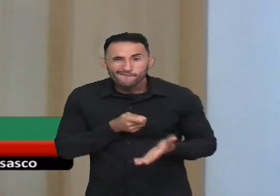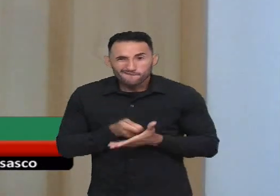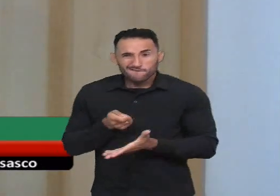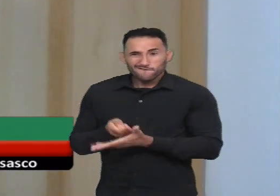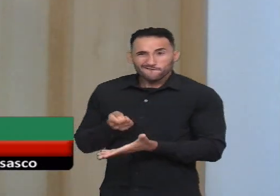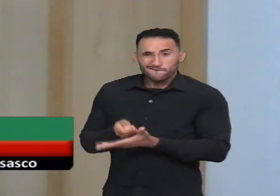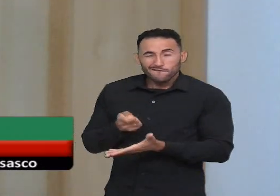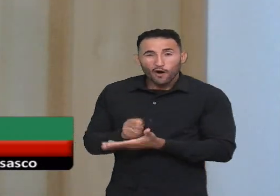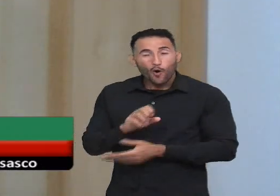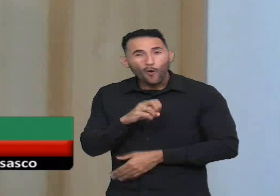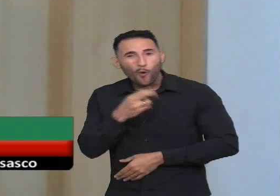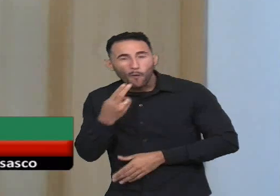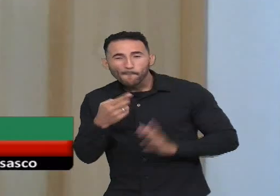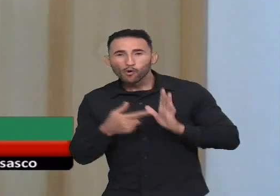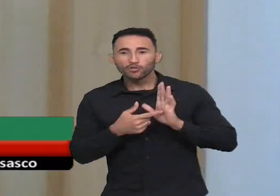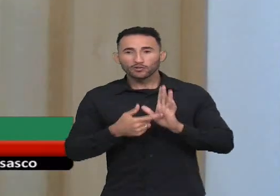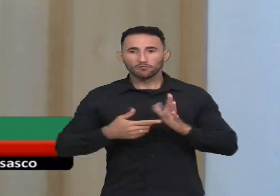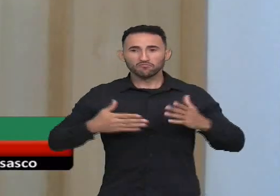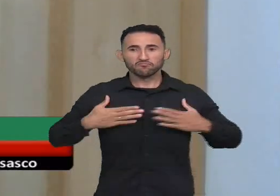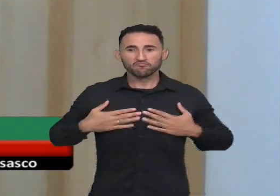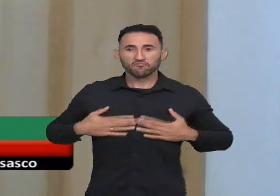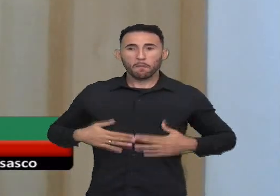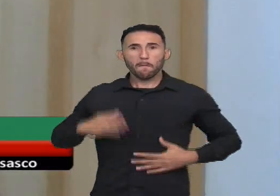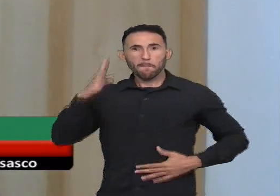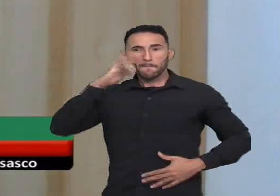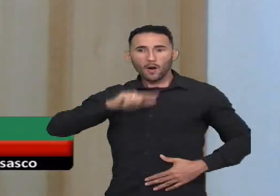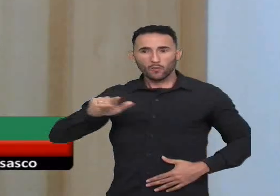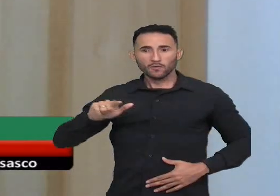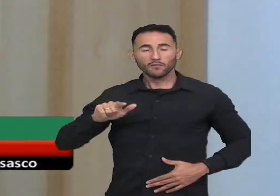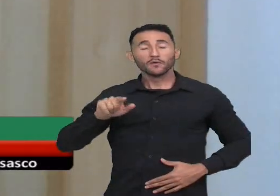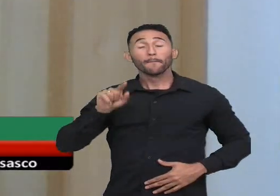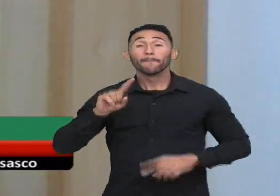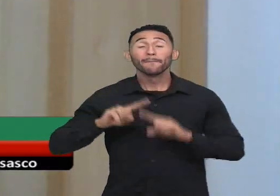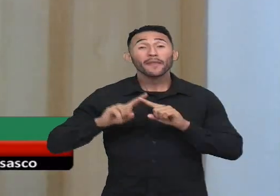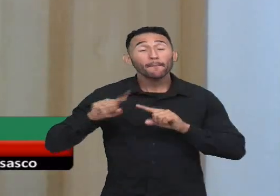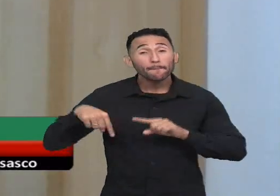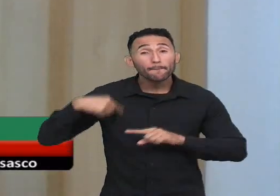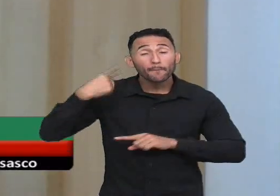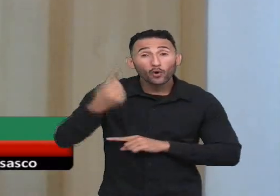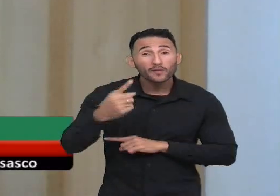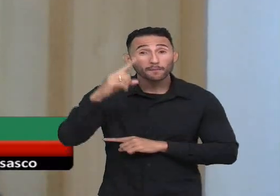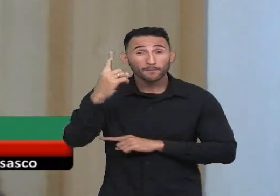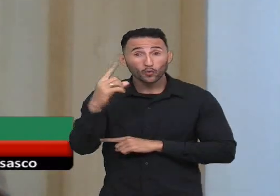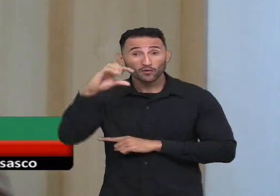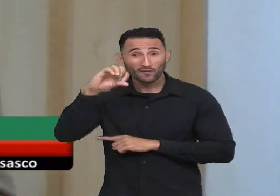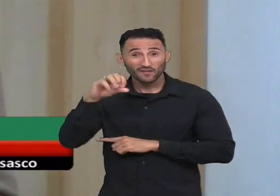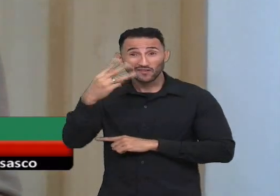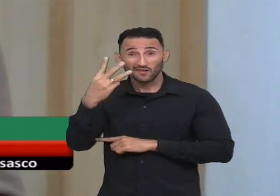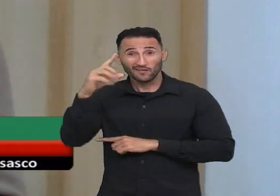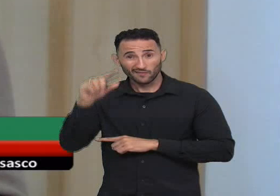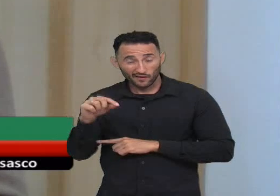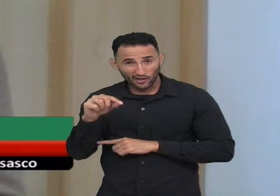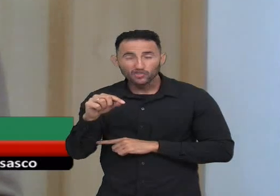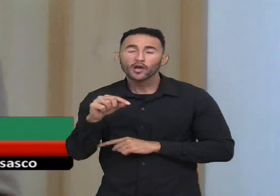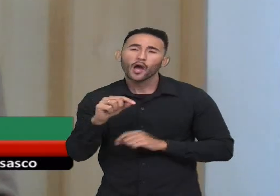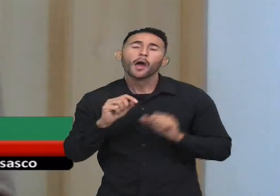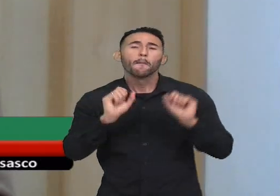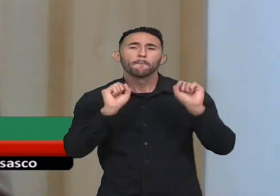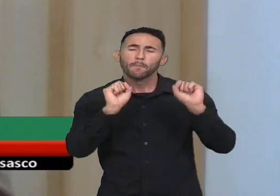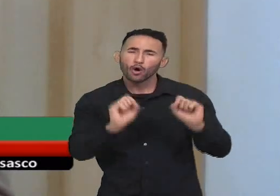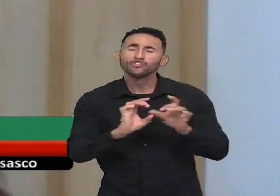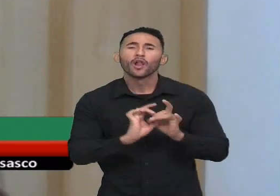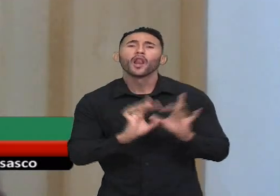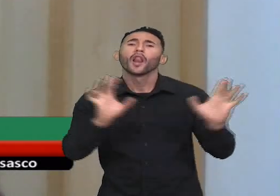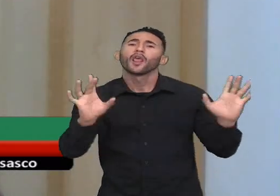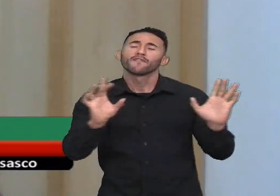ou incutindo temor de algum mal. Foi somente em 1937 que a capoeira deixou de ser considerada um crime,